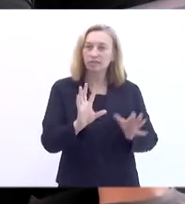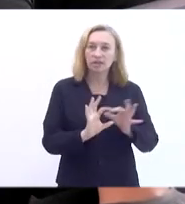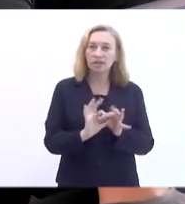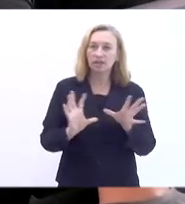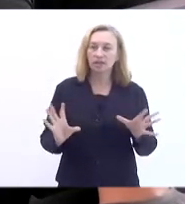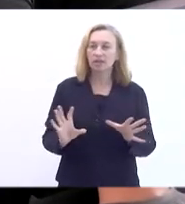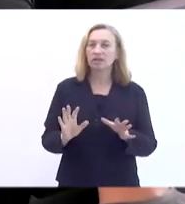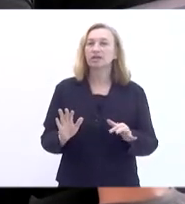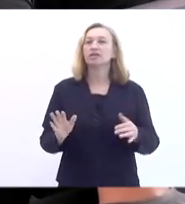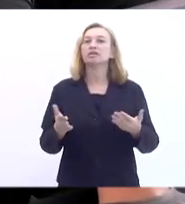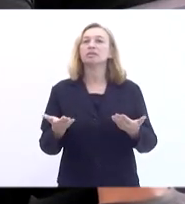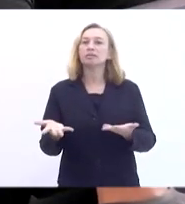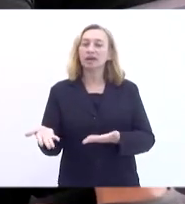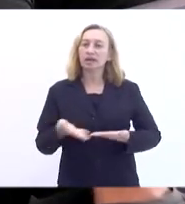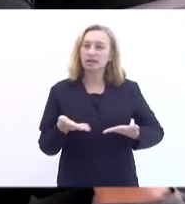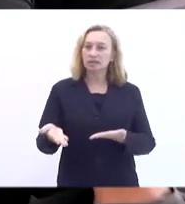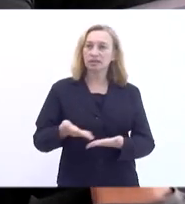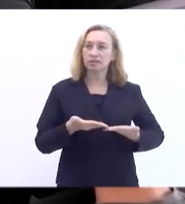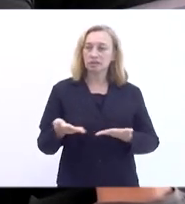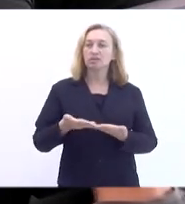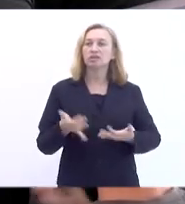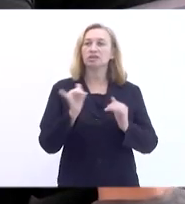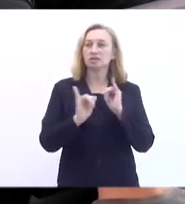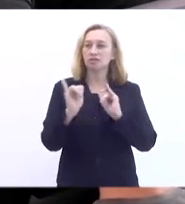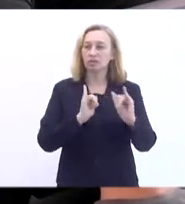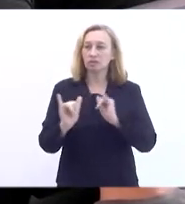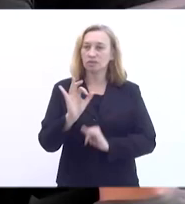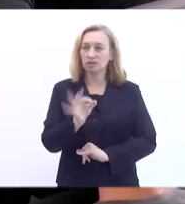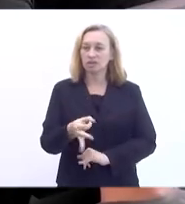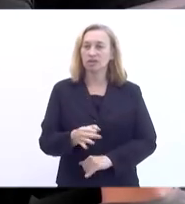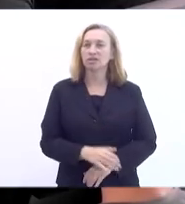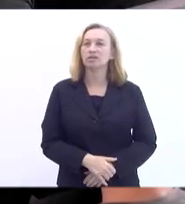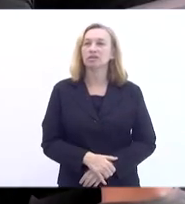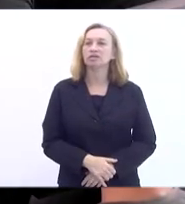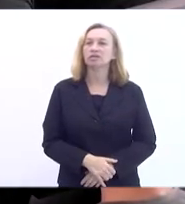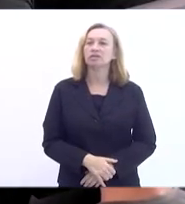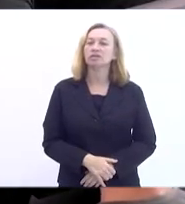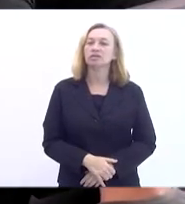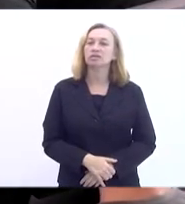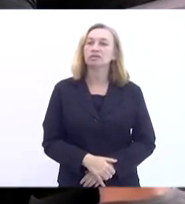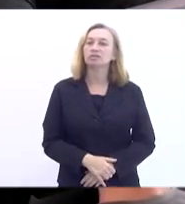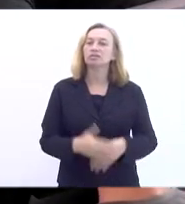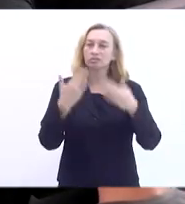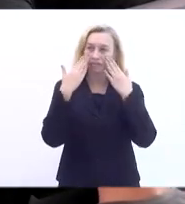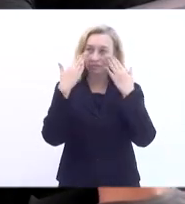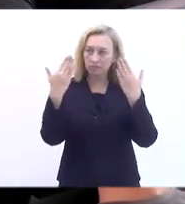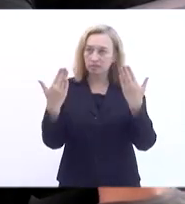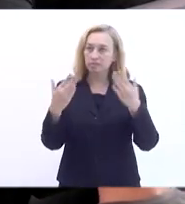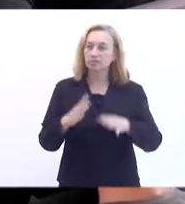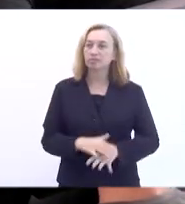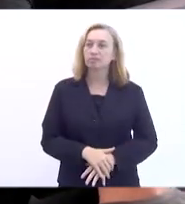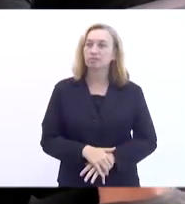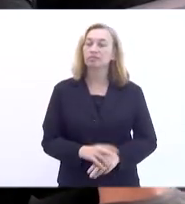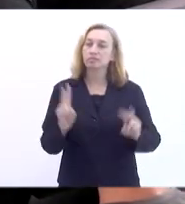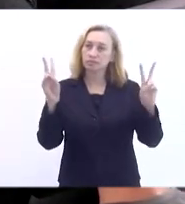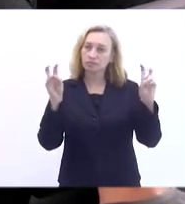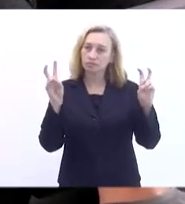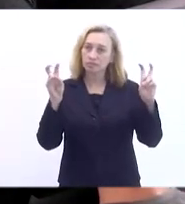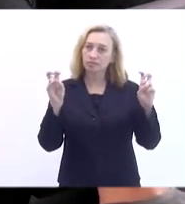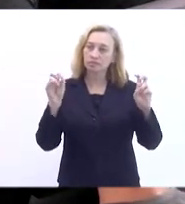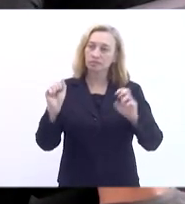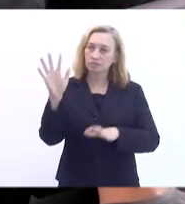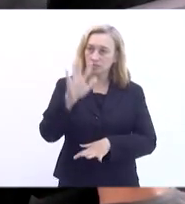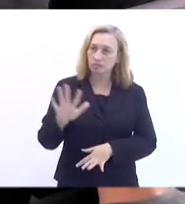abertos para recebê-los e passar as informações tá nós fizemos uma apresentação mas os assuntos